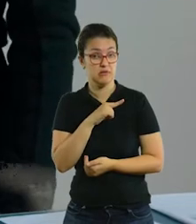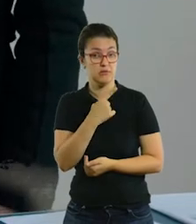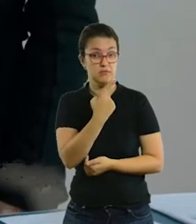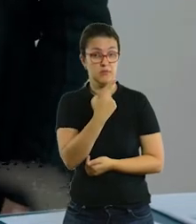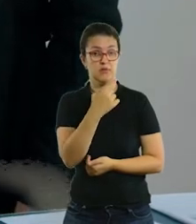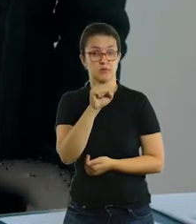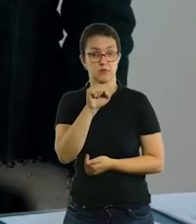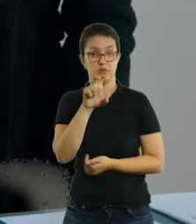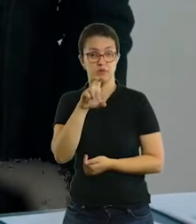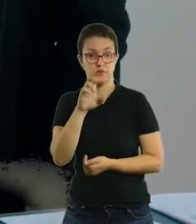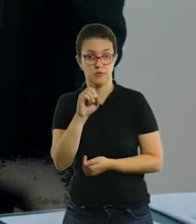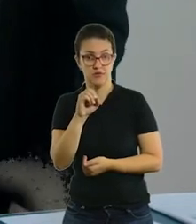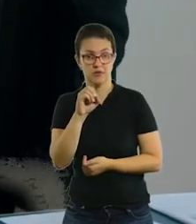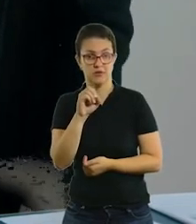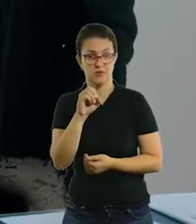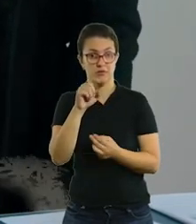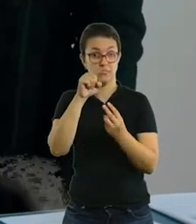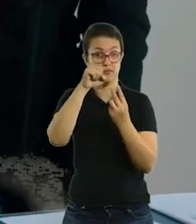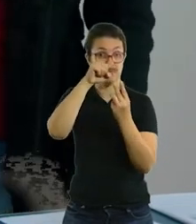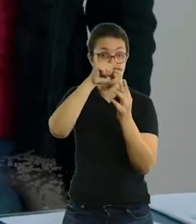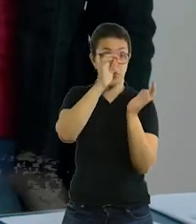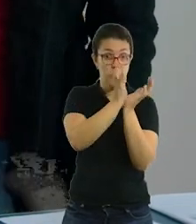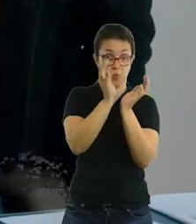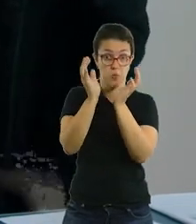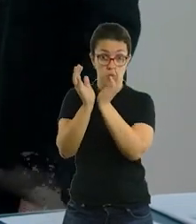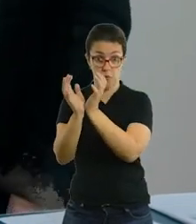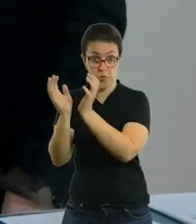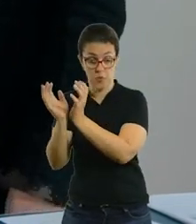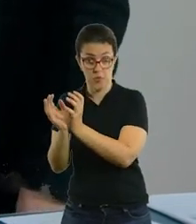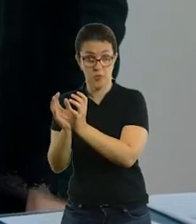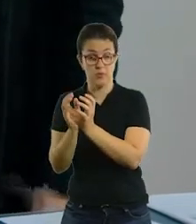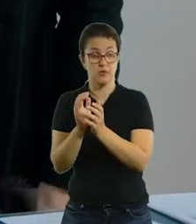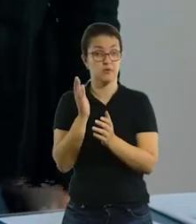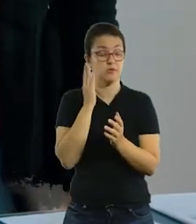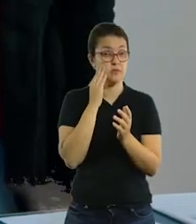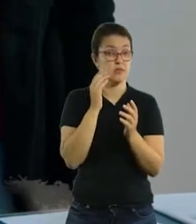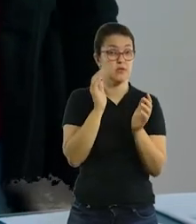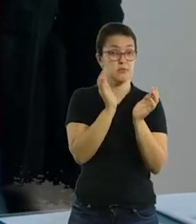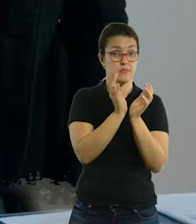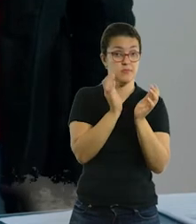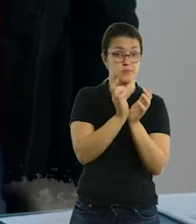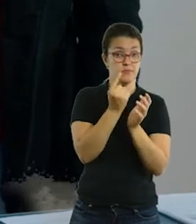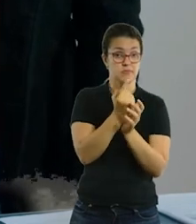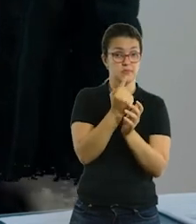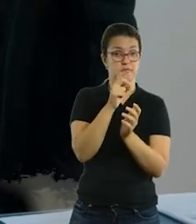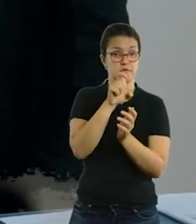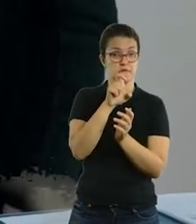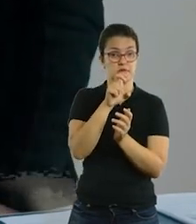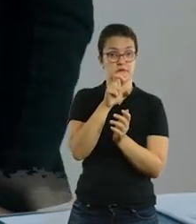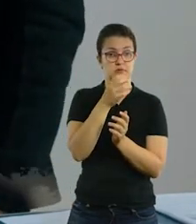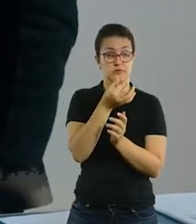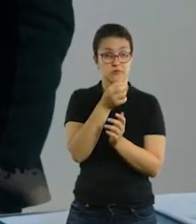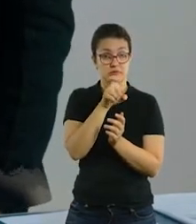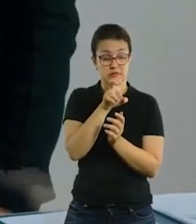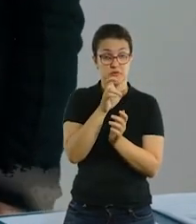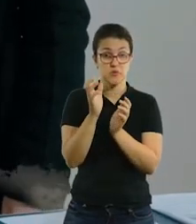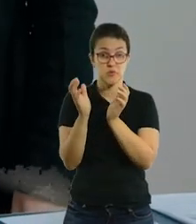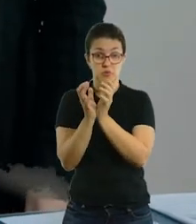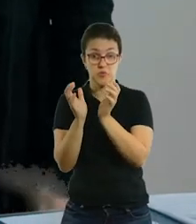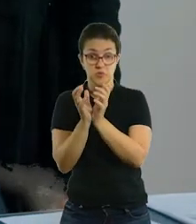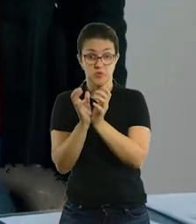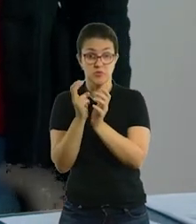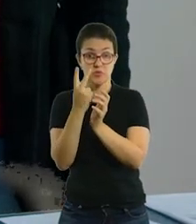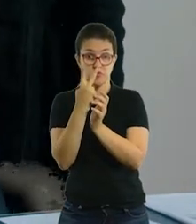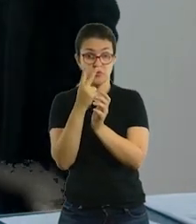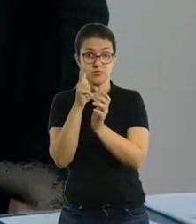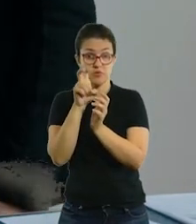tenho 1.850 alunos nos três turnos e eu sei que no primeiro tem 585, o problema está me dizendo que